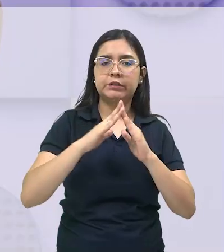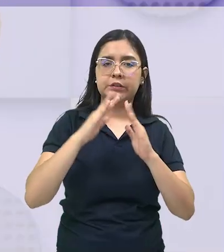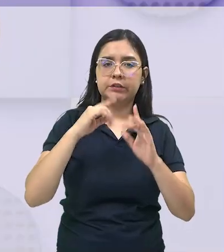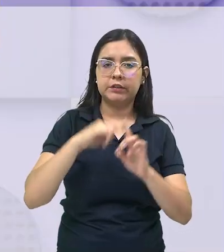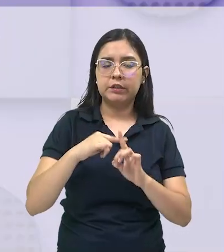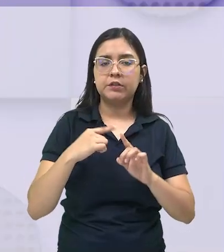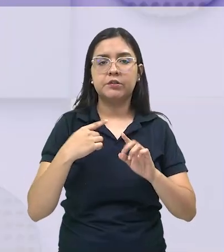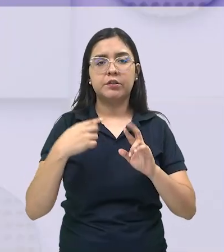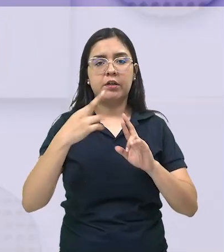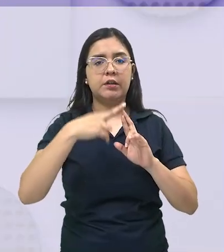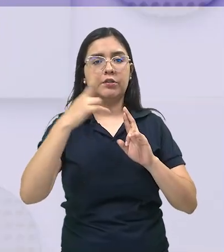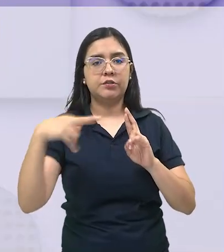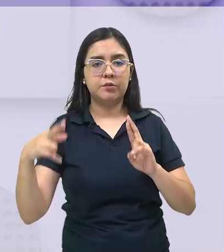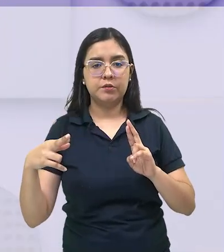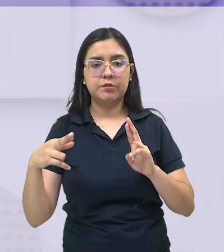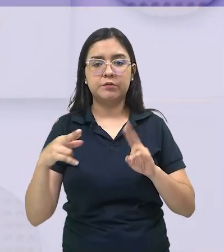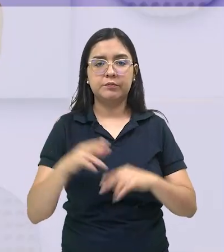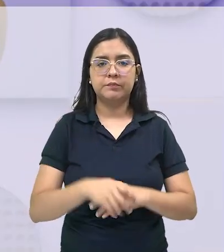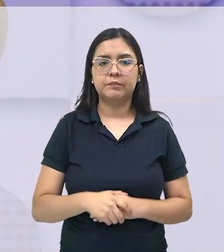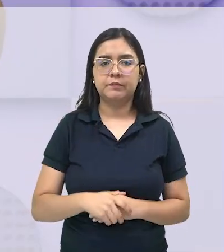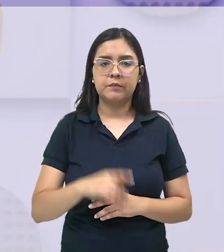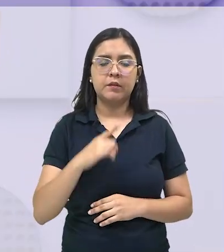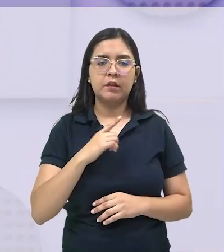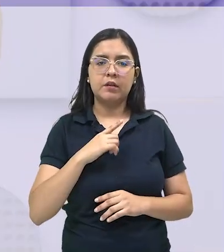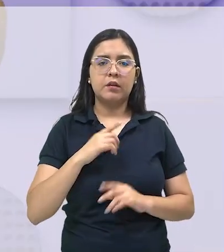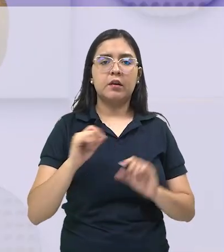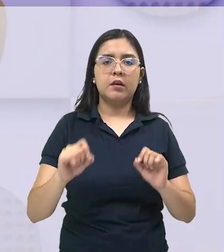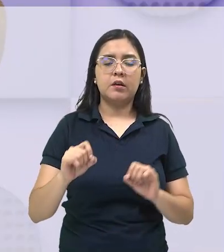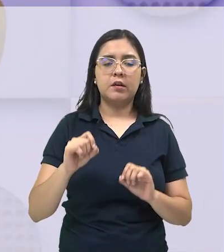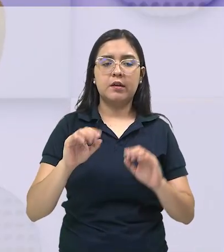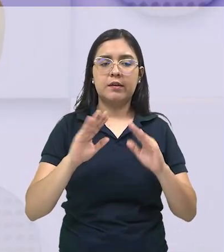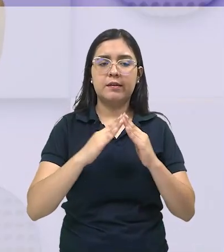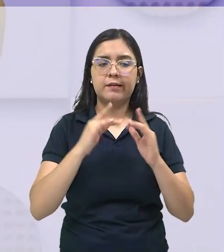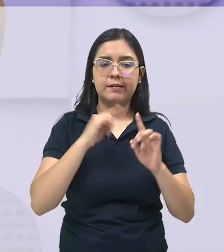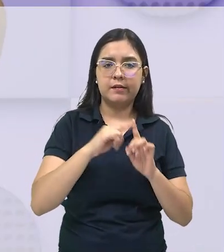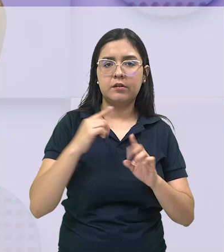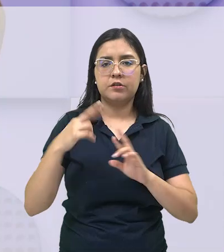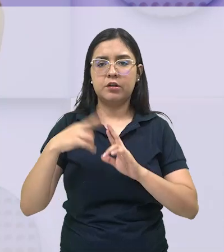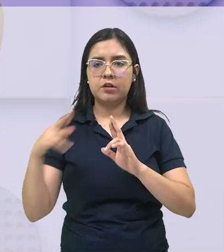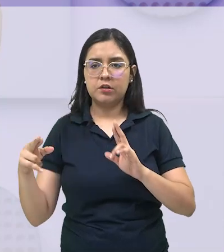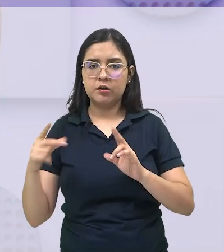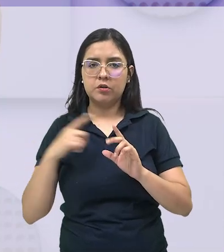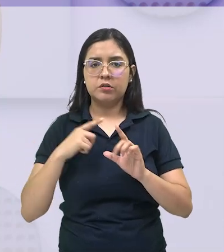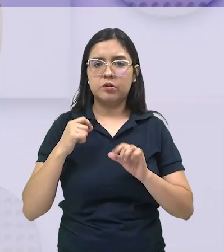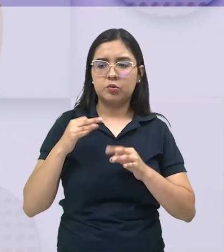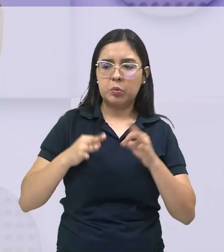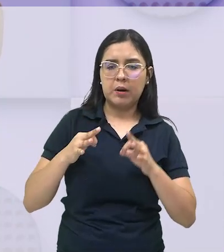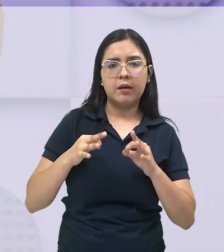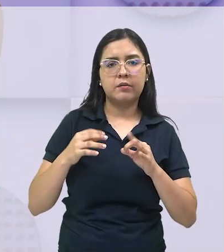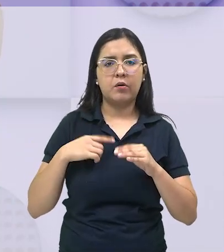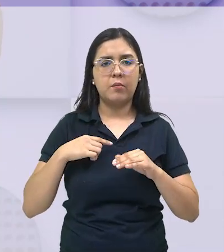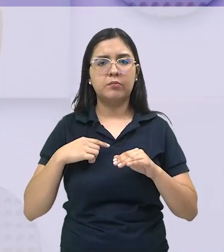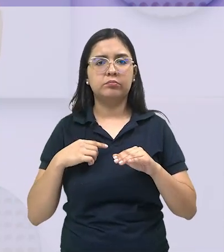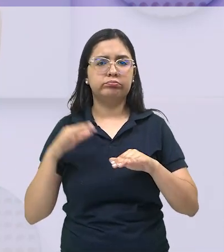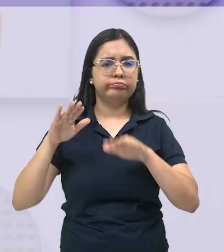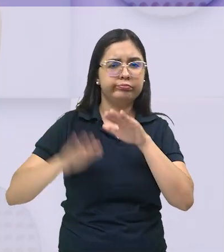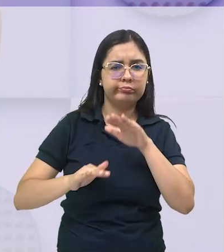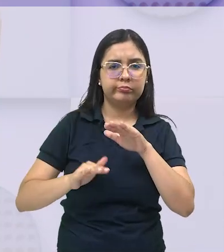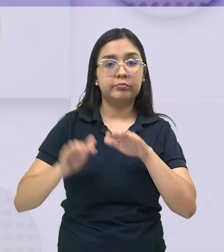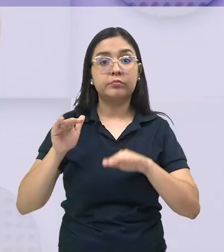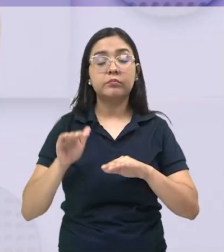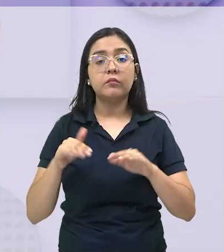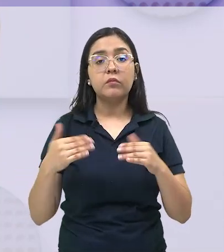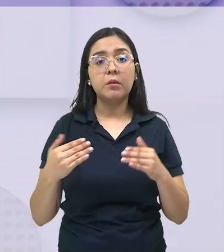de religiões. Nenhuma igreja, nenhuma religião deve ser julgada como inferior, né?